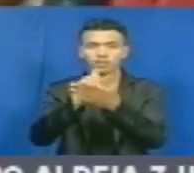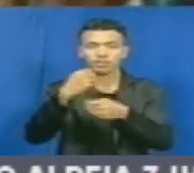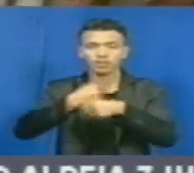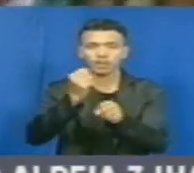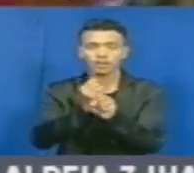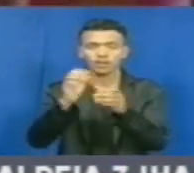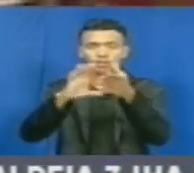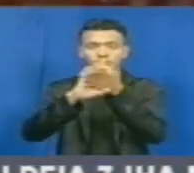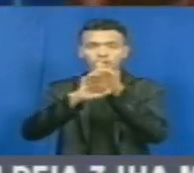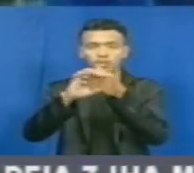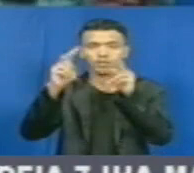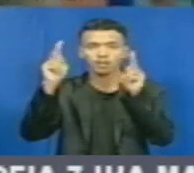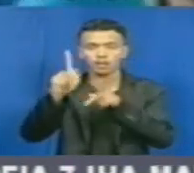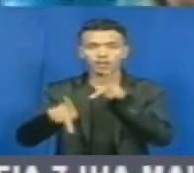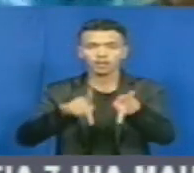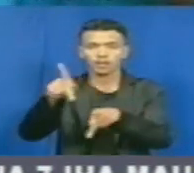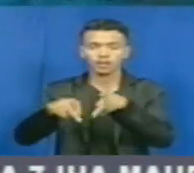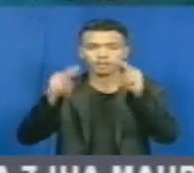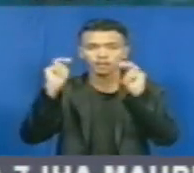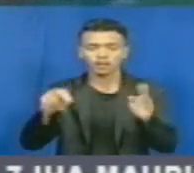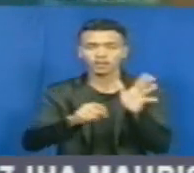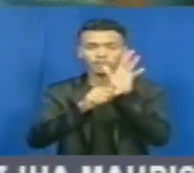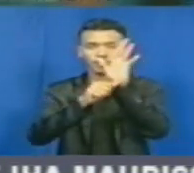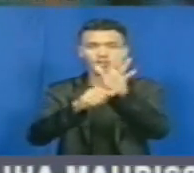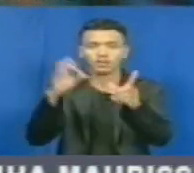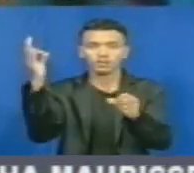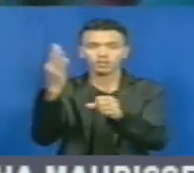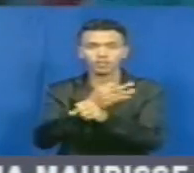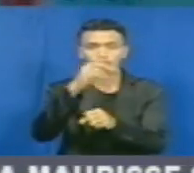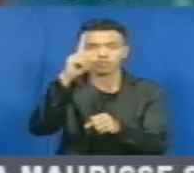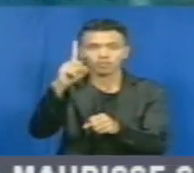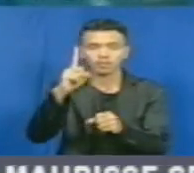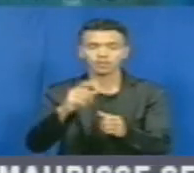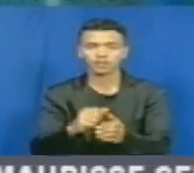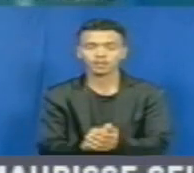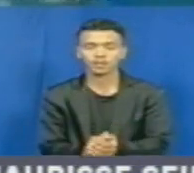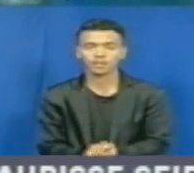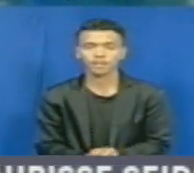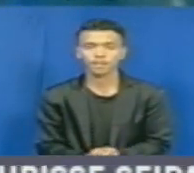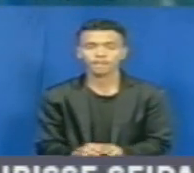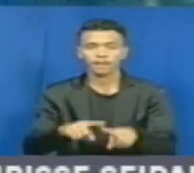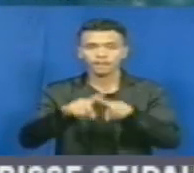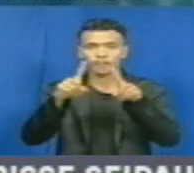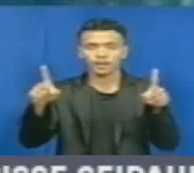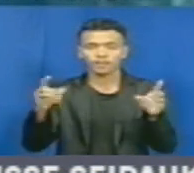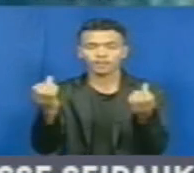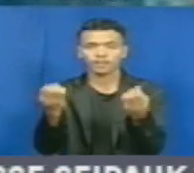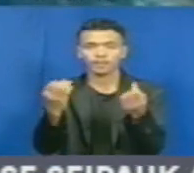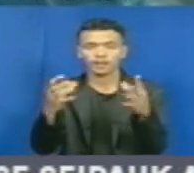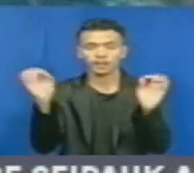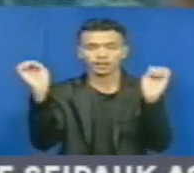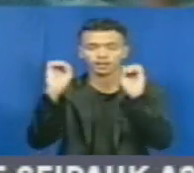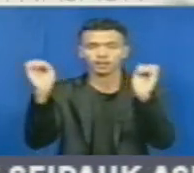recenseamento eleitoral. Cada cidadão tem que apresentar documento IDA, entre documento comprovativo tolo NE, mas bem maioria lá